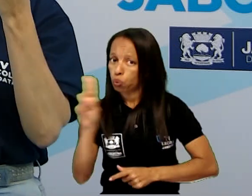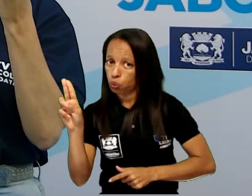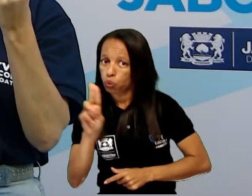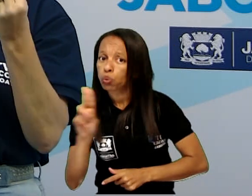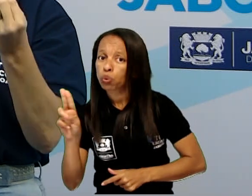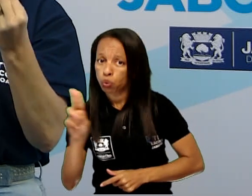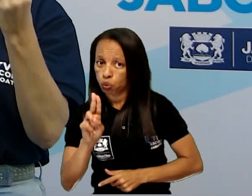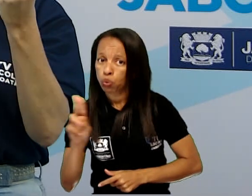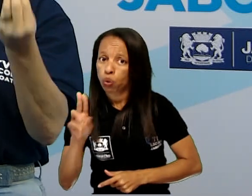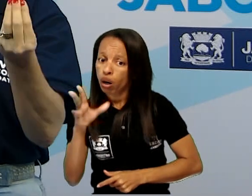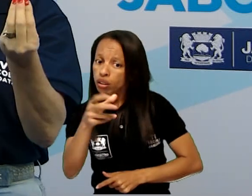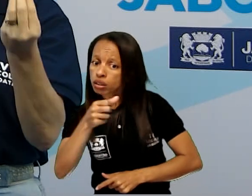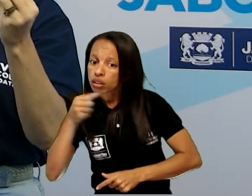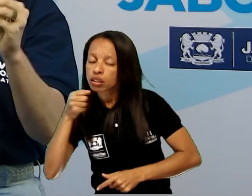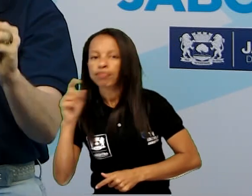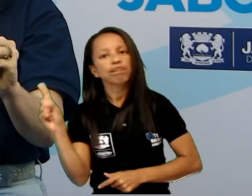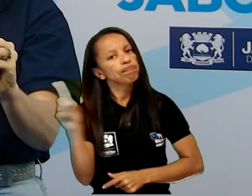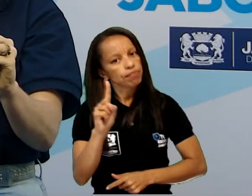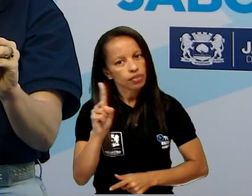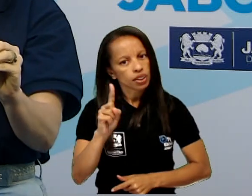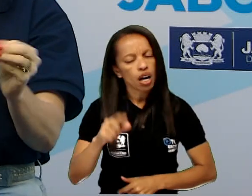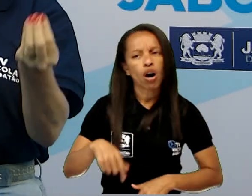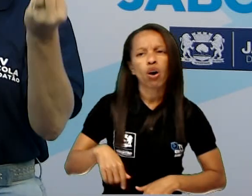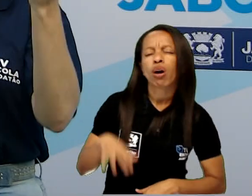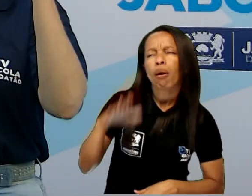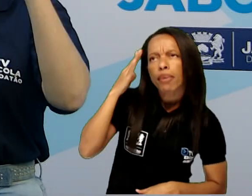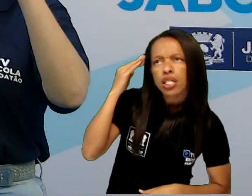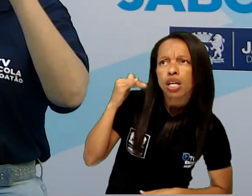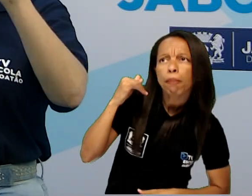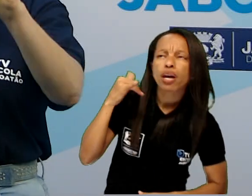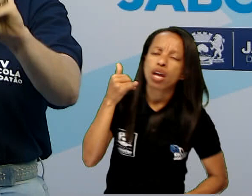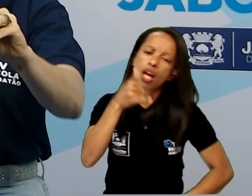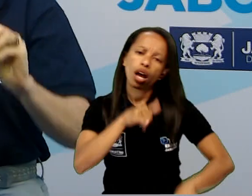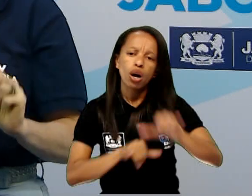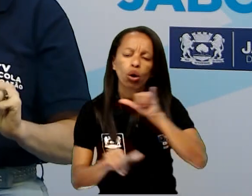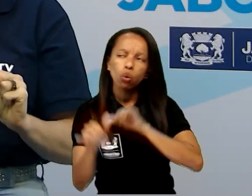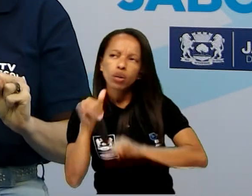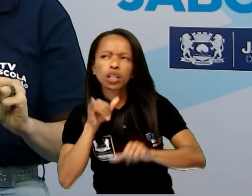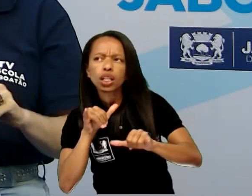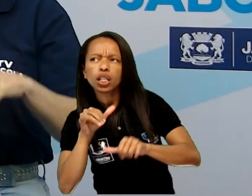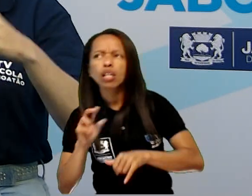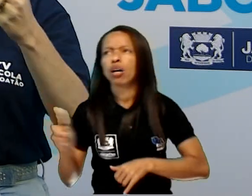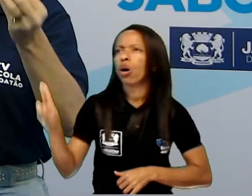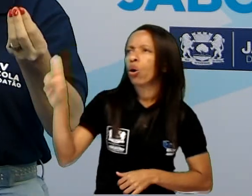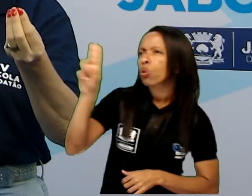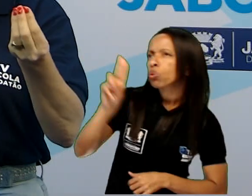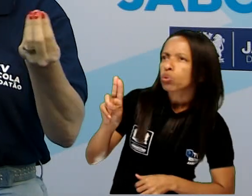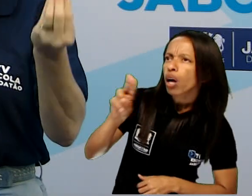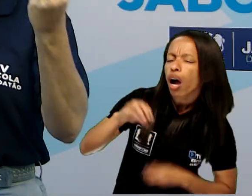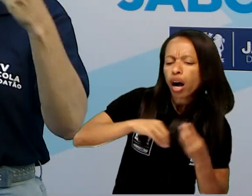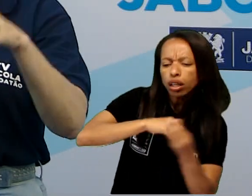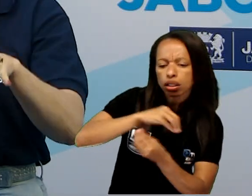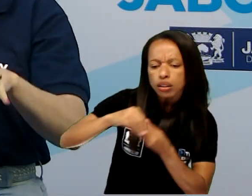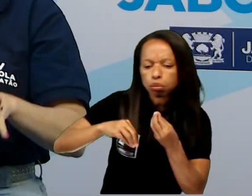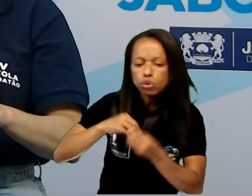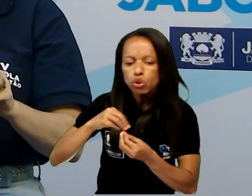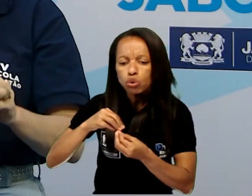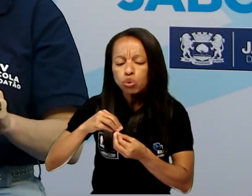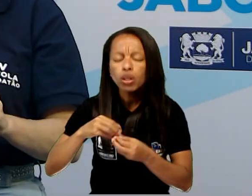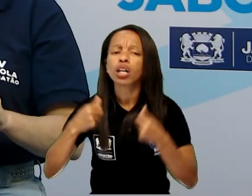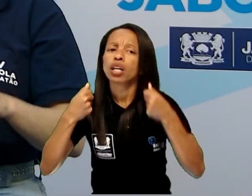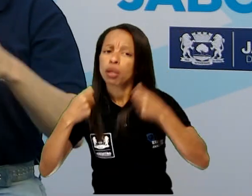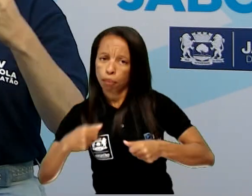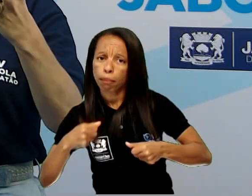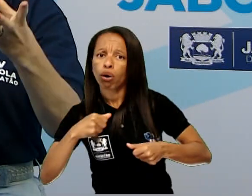Até para saber que química tem ali naquele produto. O que foi utilizado, né? Que mistura tem ali que pode ser